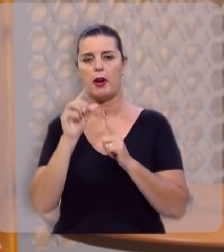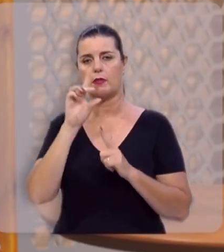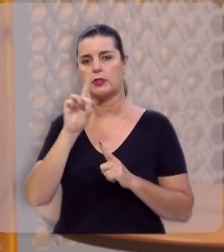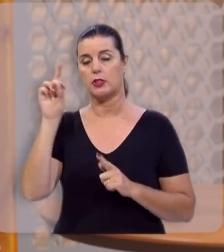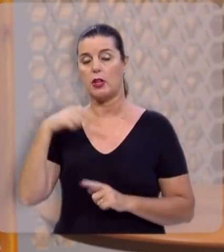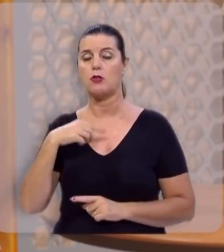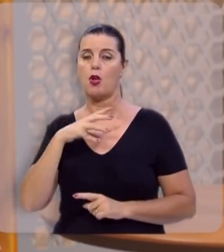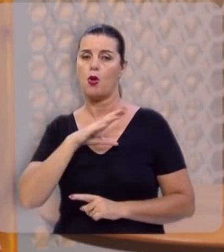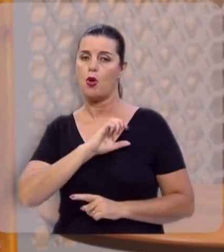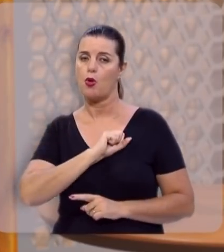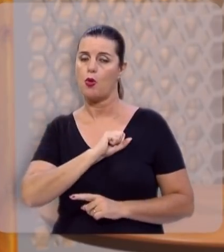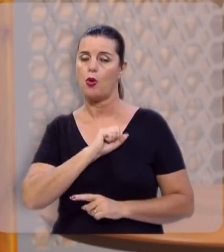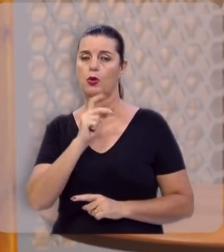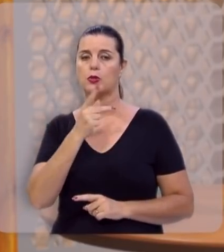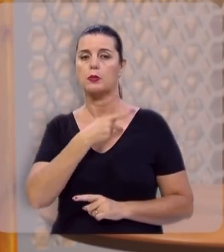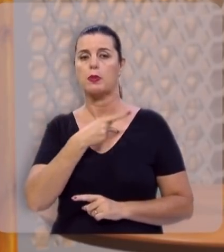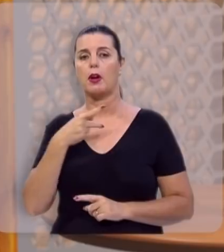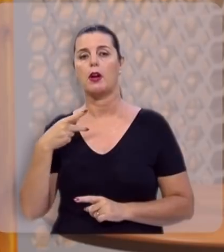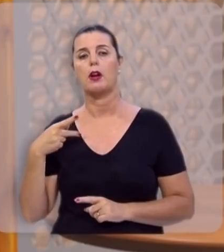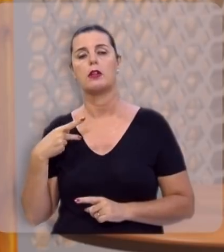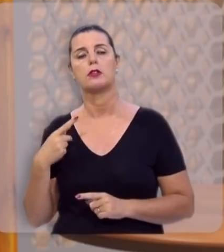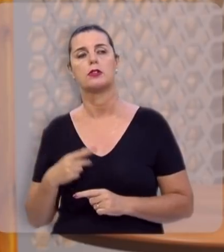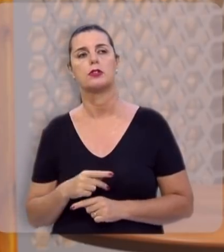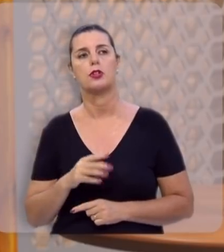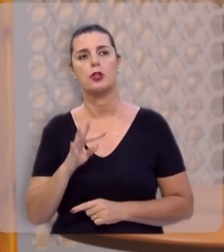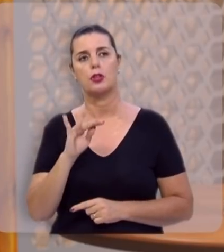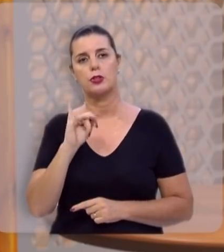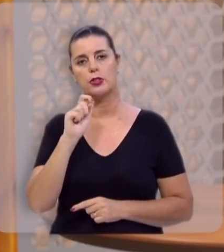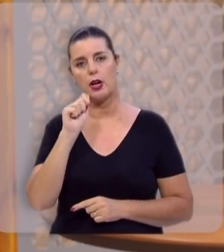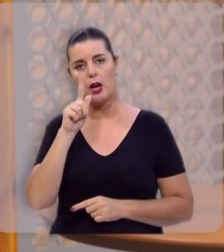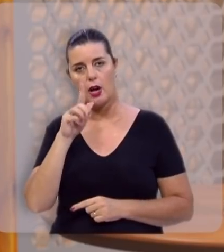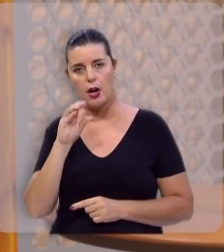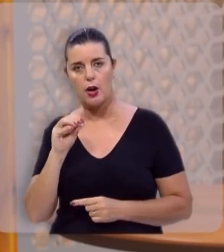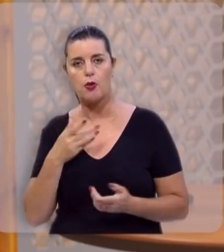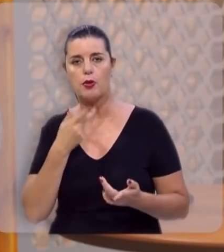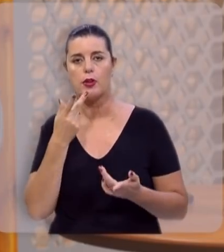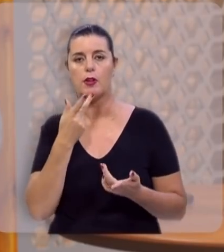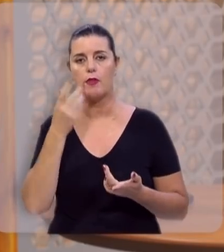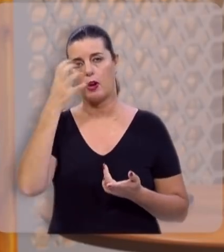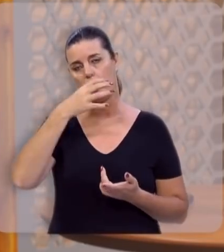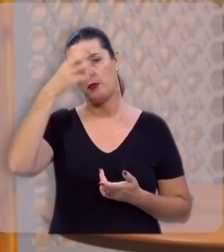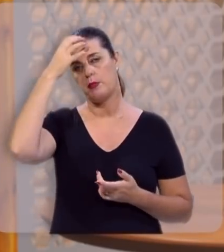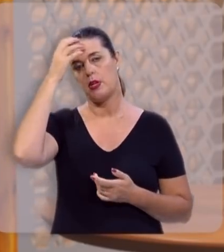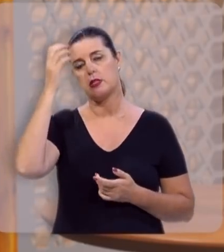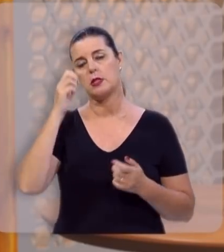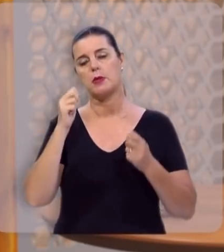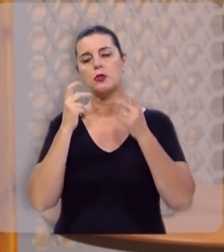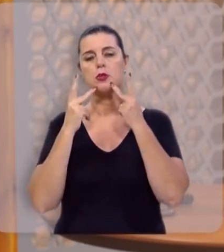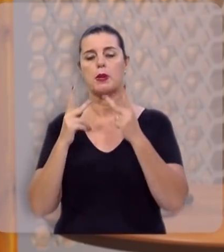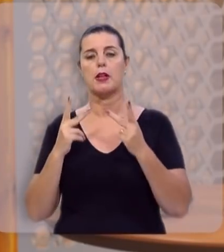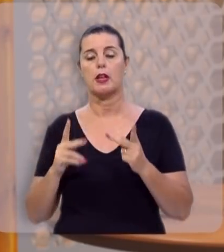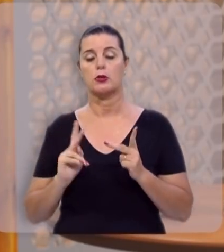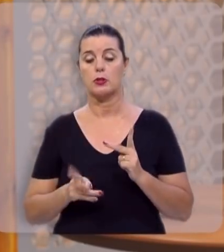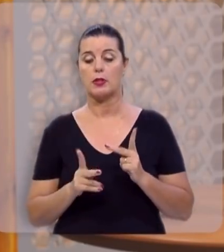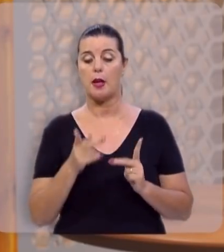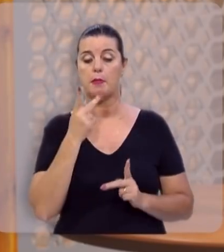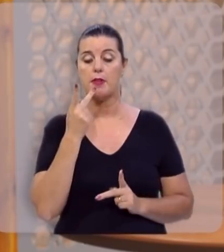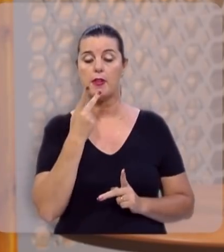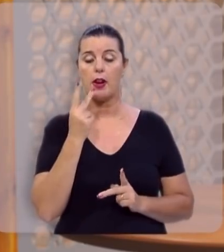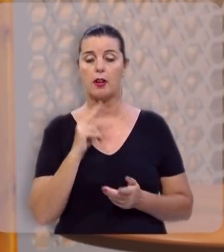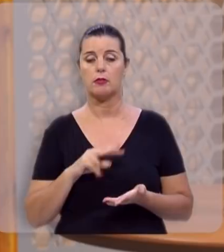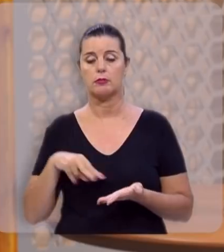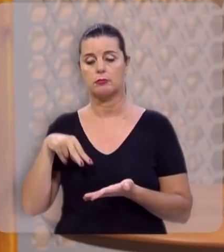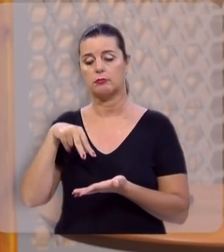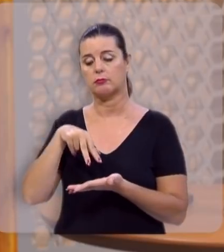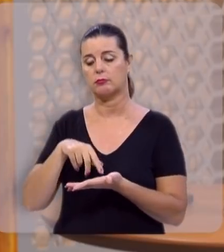de Deus. Eu gosto muito daquela postura do reverendo Charles Spurgeon, chamado de o príncipe dos pregadores, que toda vez que ele